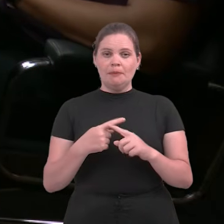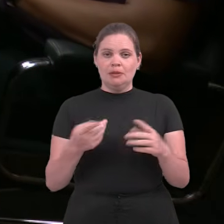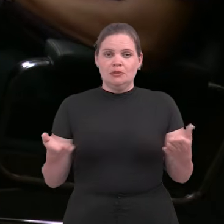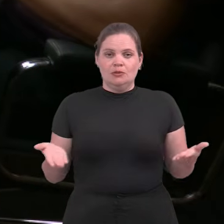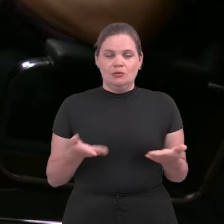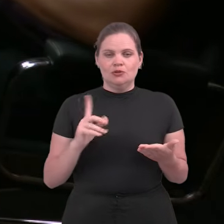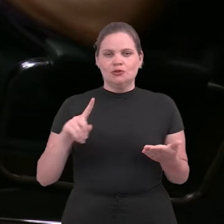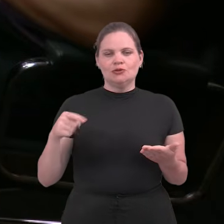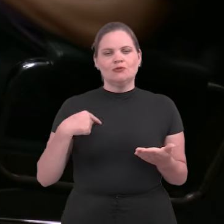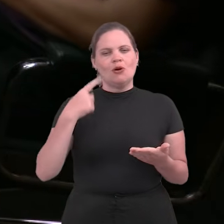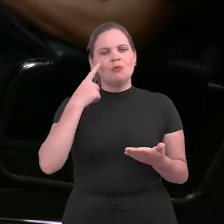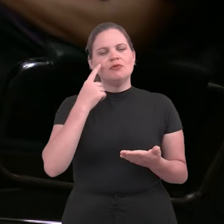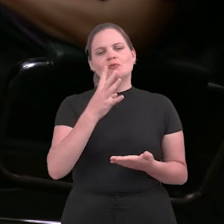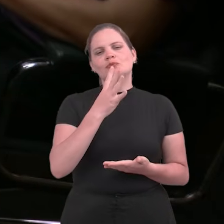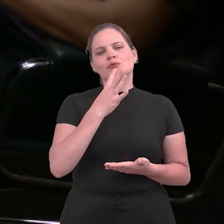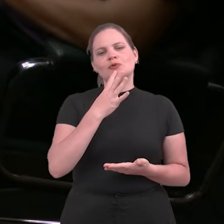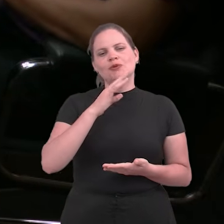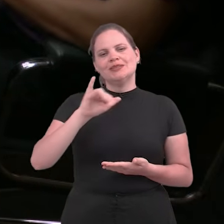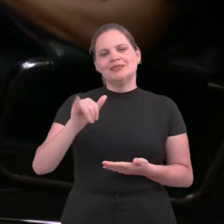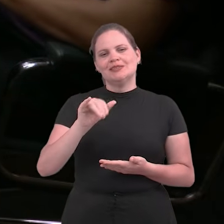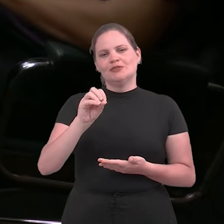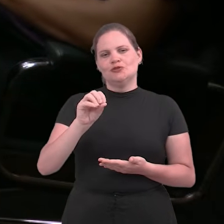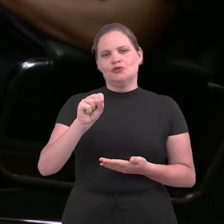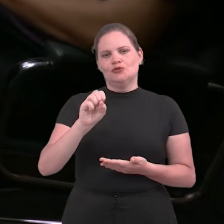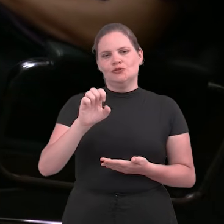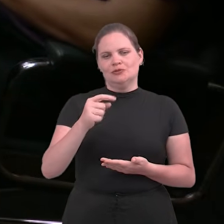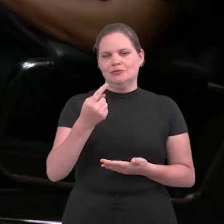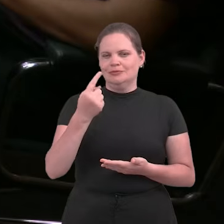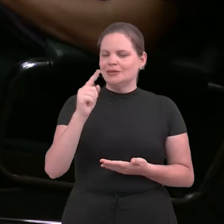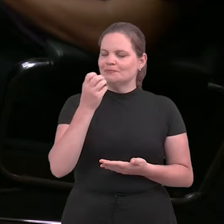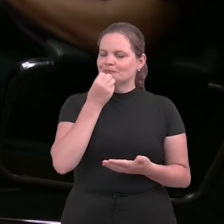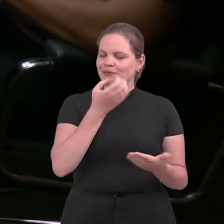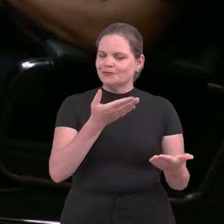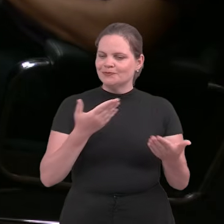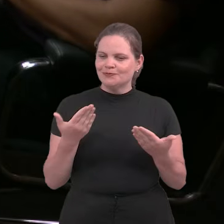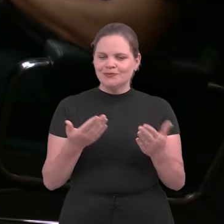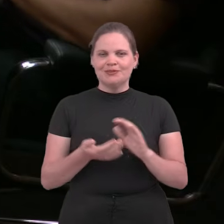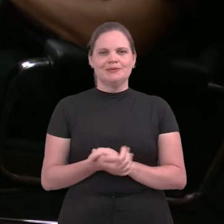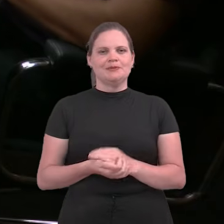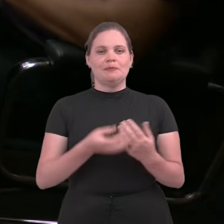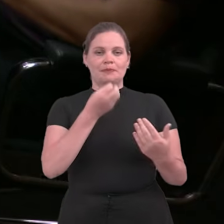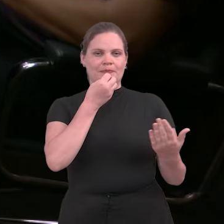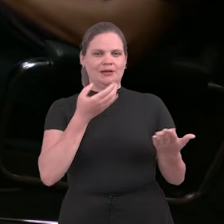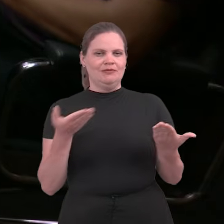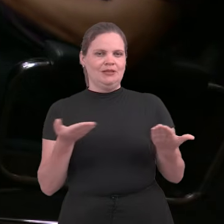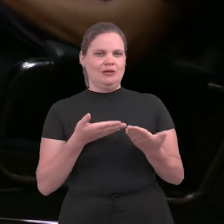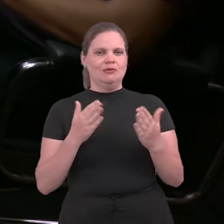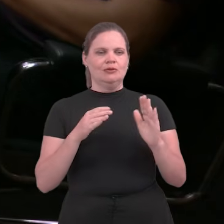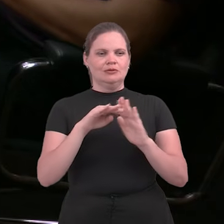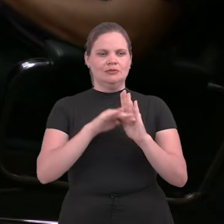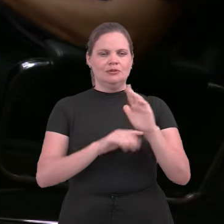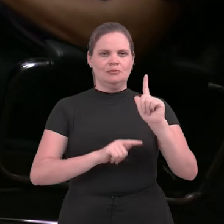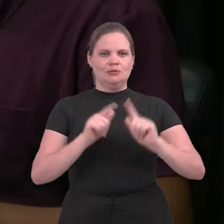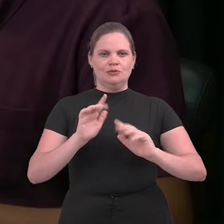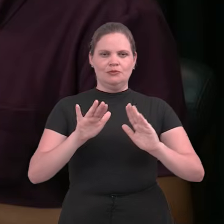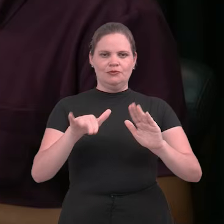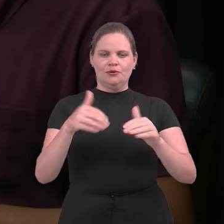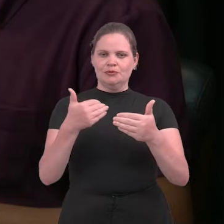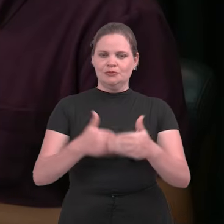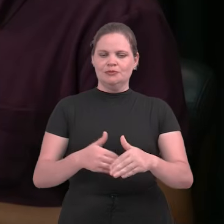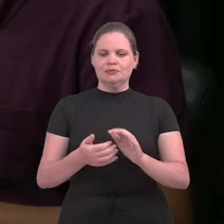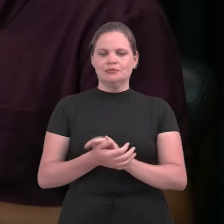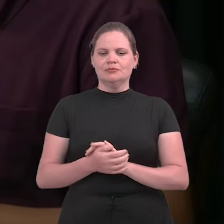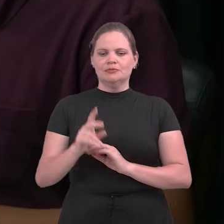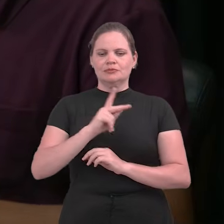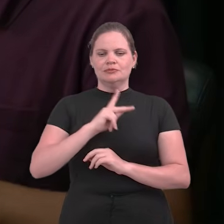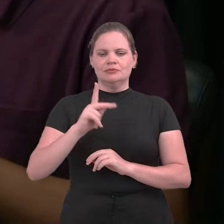nós estamos aqui para conhecer a trajetória do nosso irmão José. Irmão José, seja muito bem-vindo ao programa Foco nos Concursos. A paz do Senhor, irmãos, a